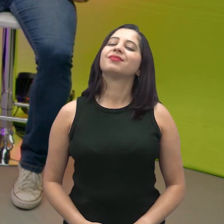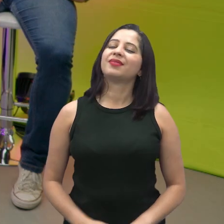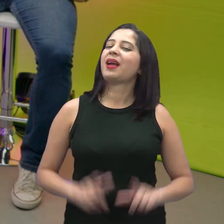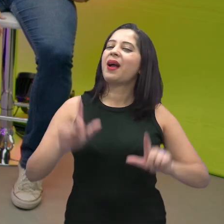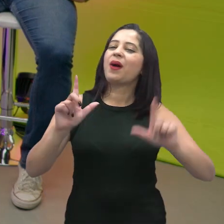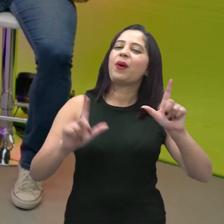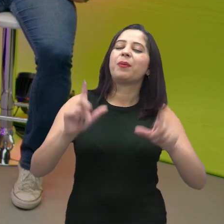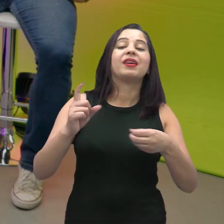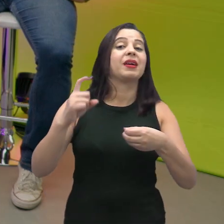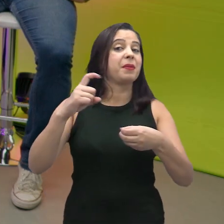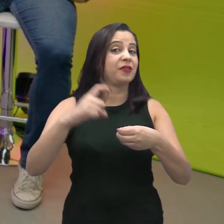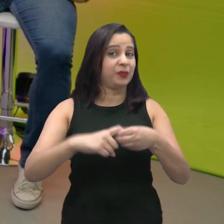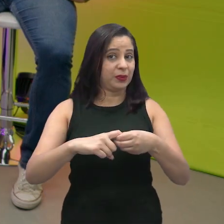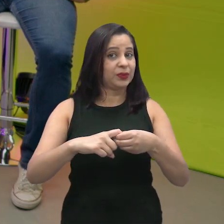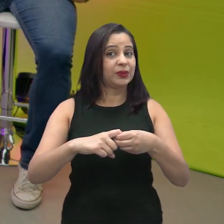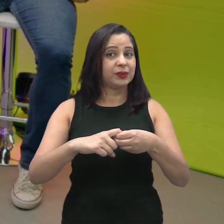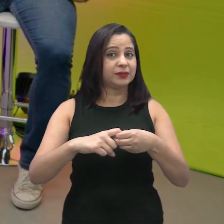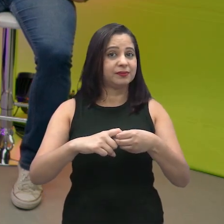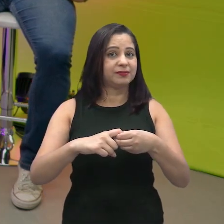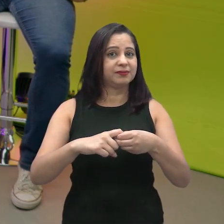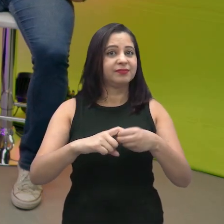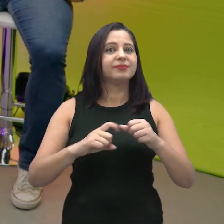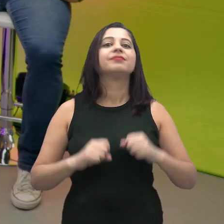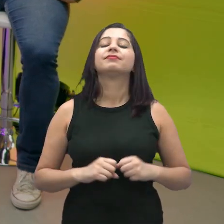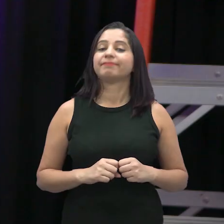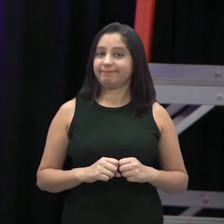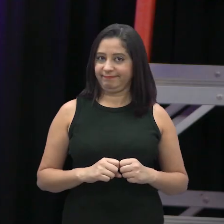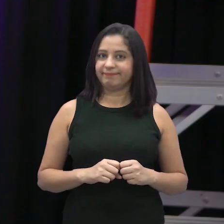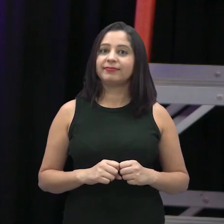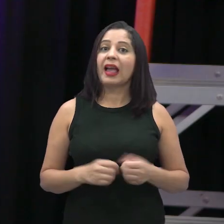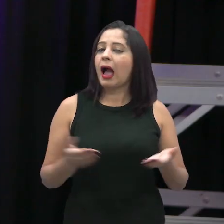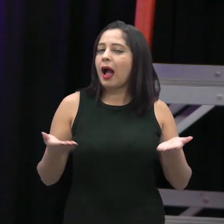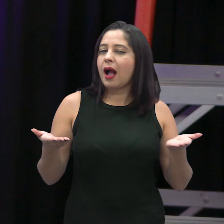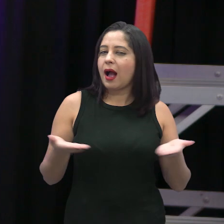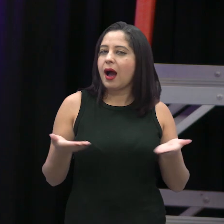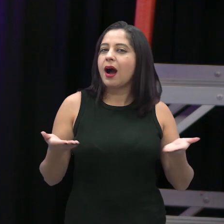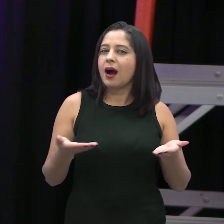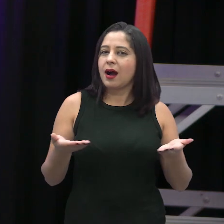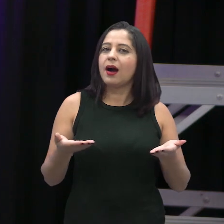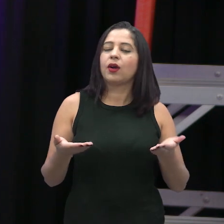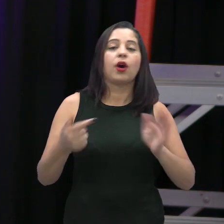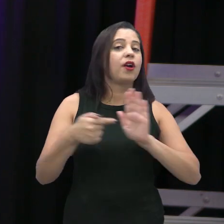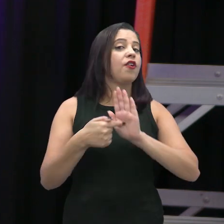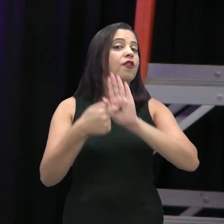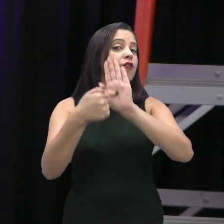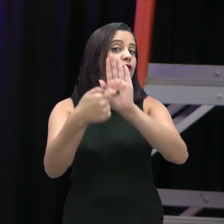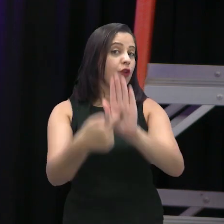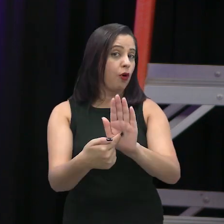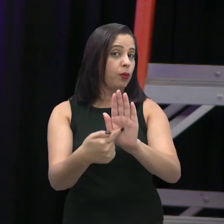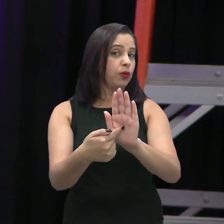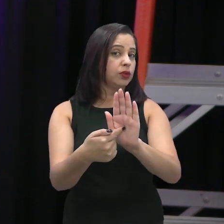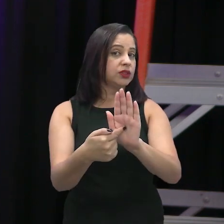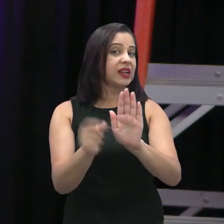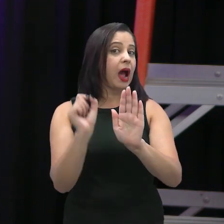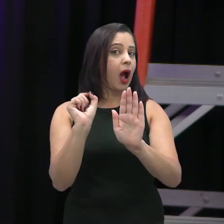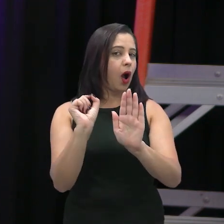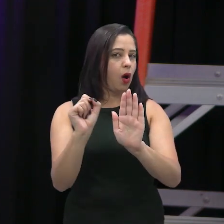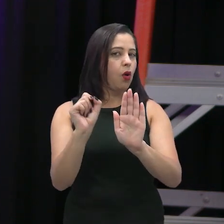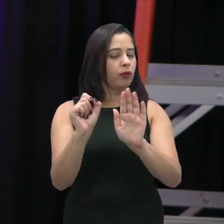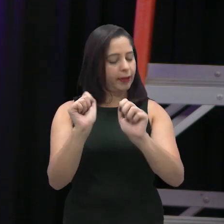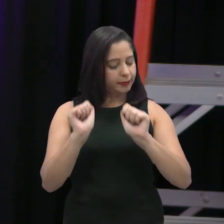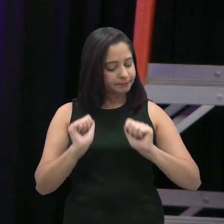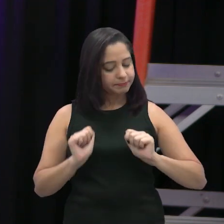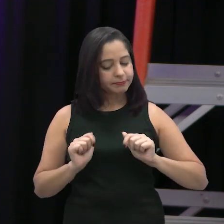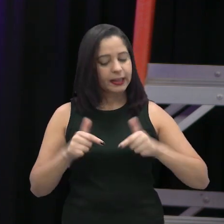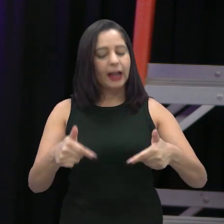Já estamos de volta com Conexão Cultura aqui na TV Câmara. Isso aí, ó. Bom, agora a gente vai te mostrar mais sobre uma iniciativa